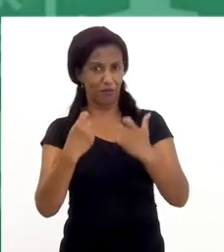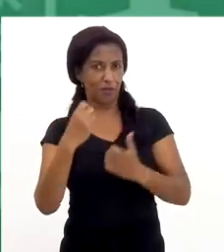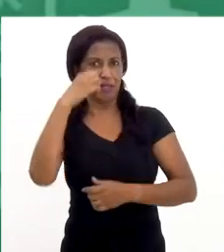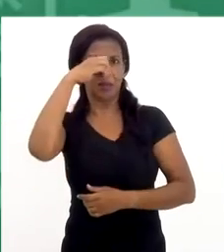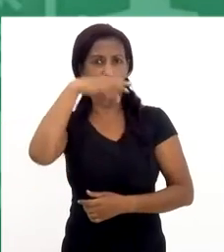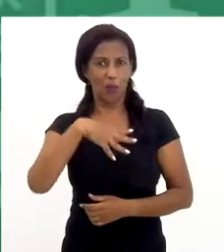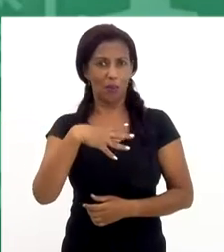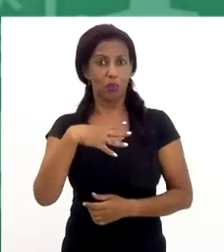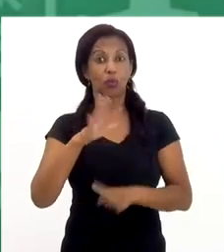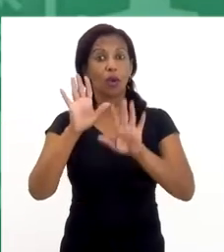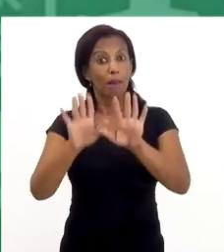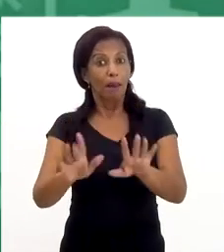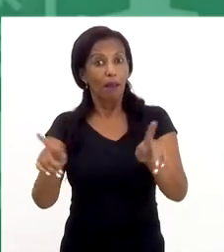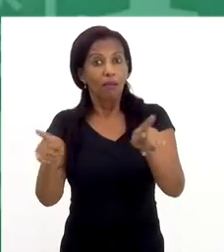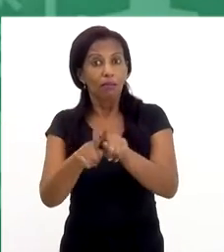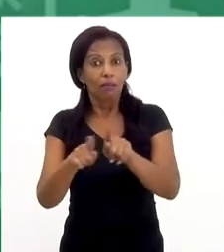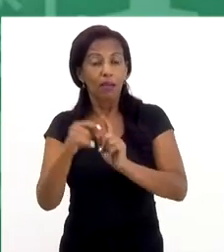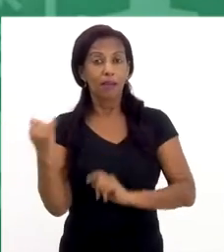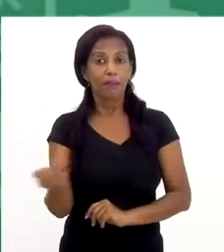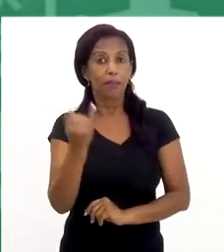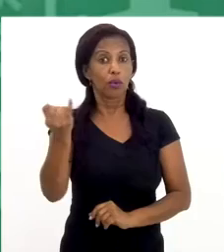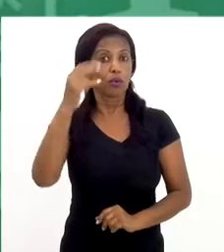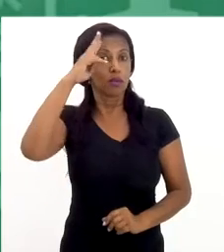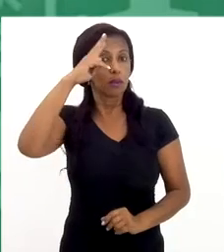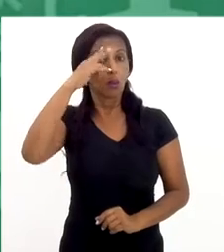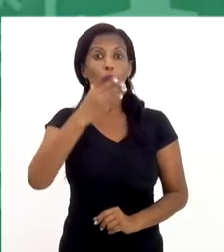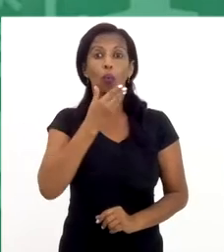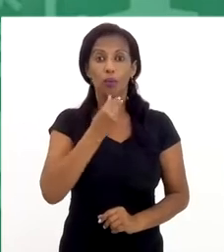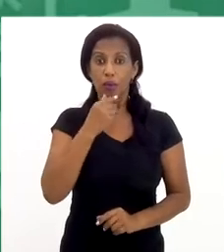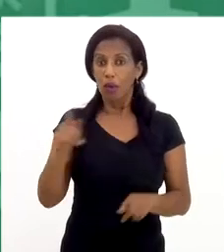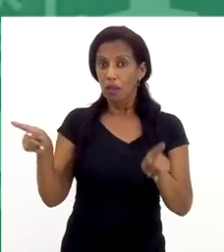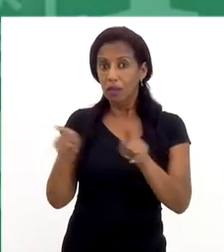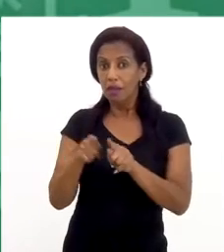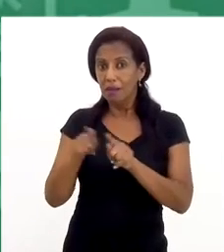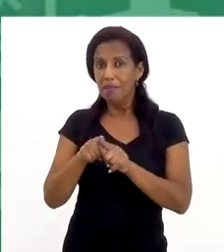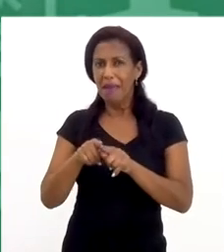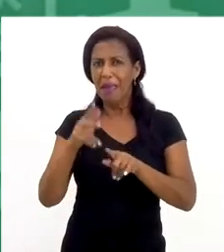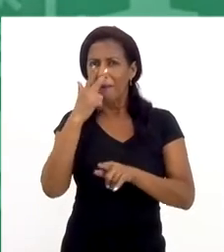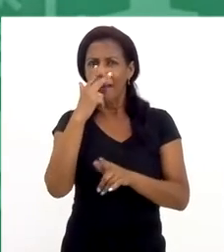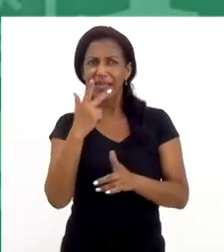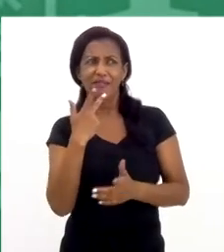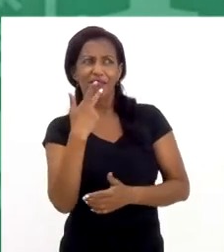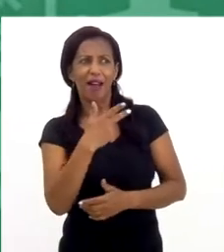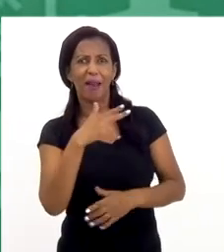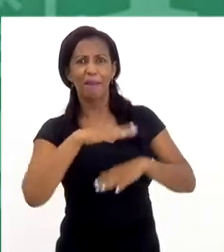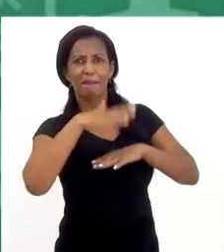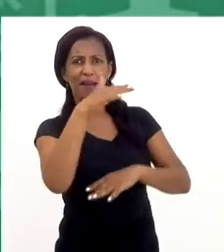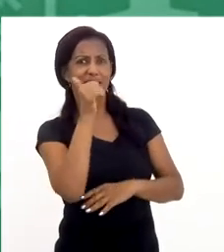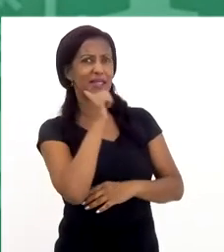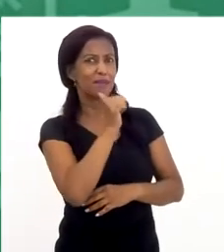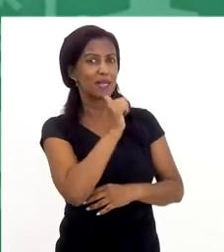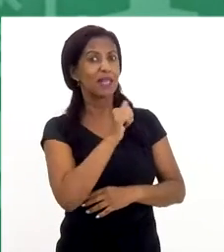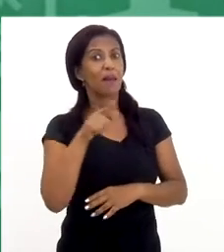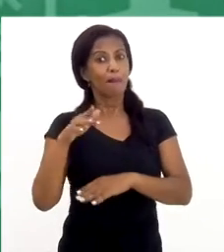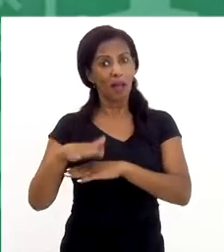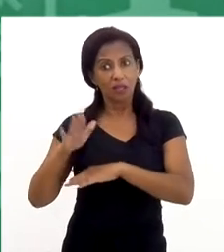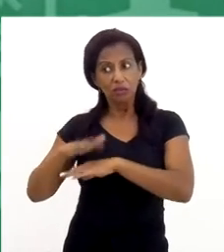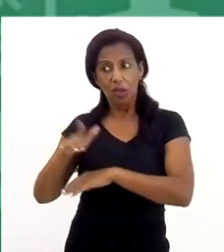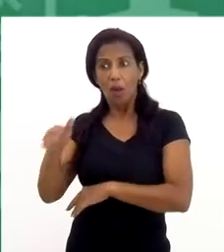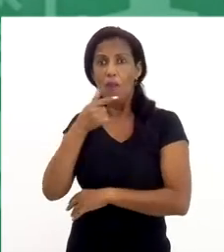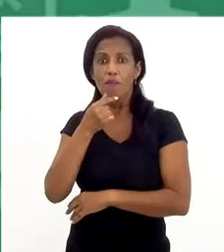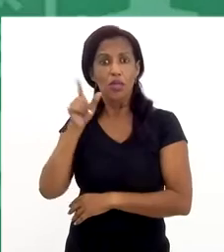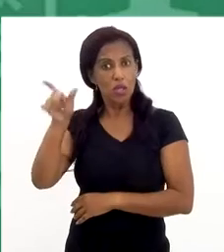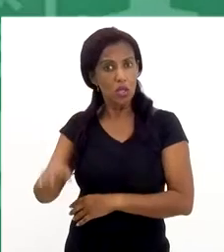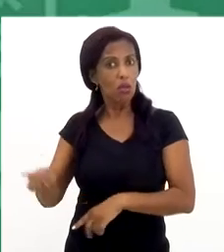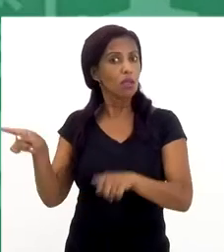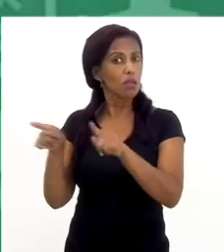né mas a gente não pode esquecer também que os meninos também passam por isso né que a gente acaba destacando mais as meninas nós na pesquisa